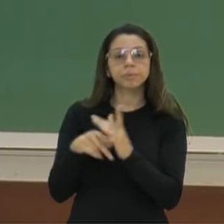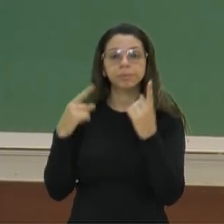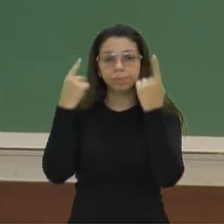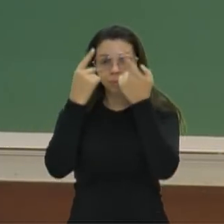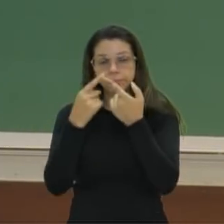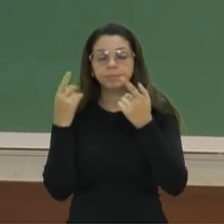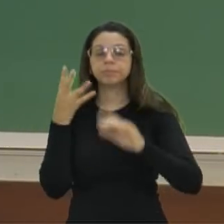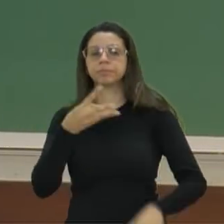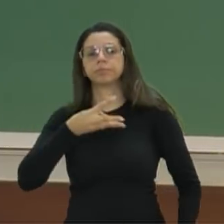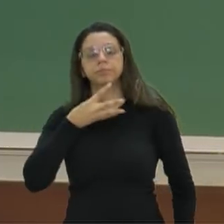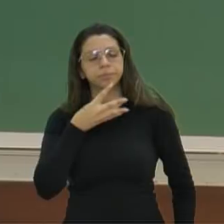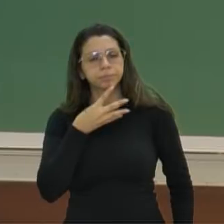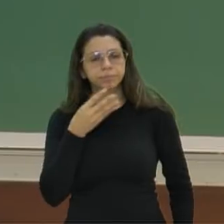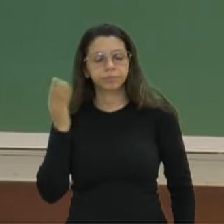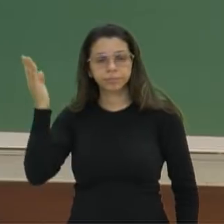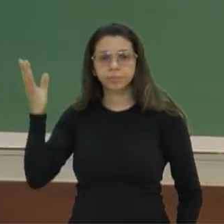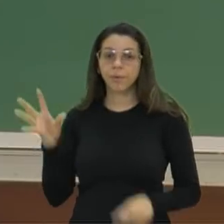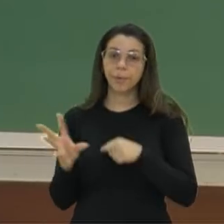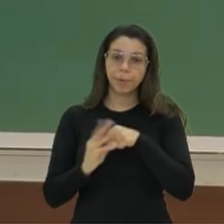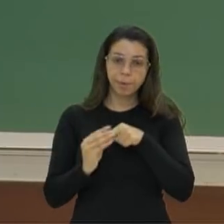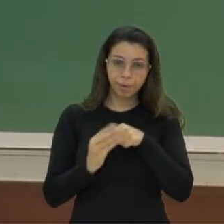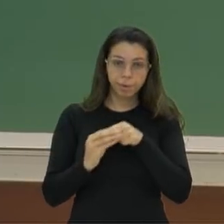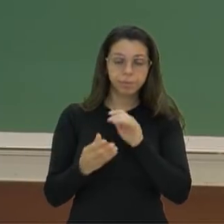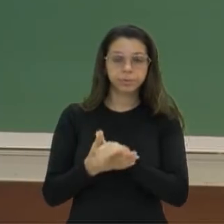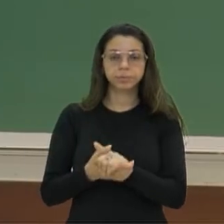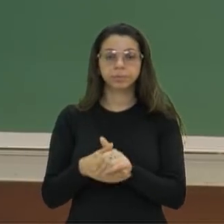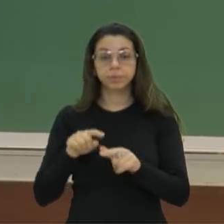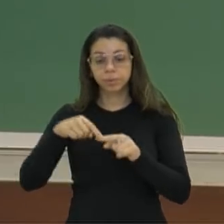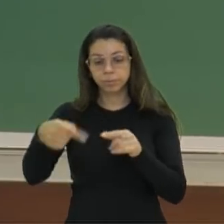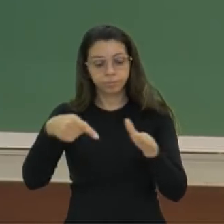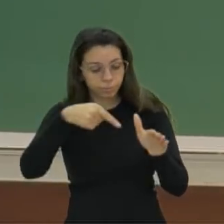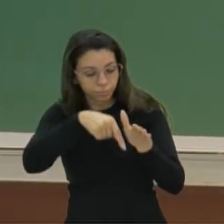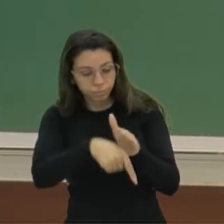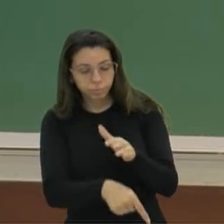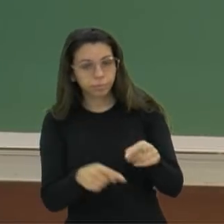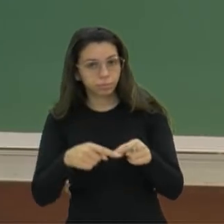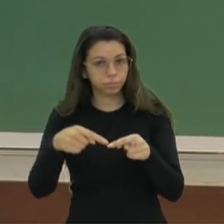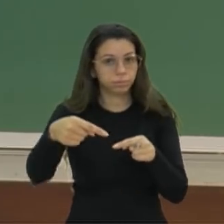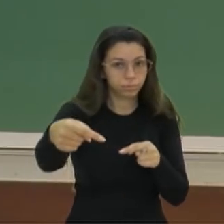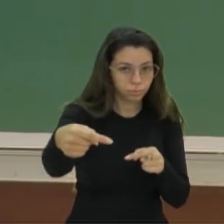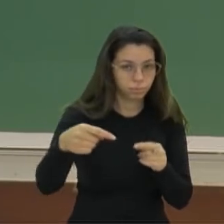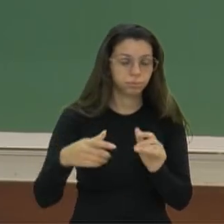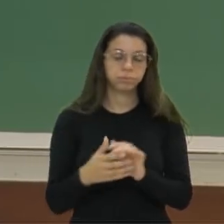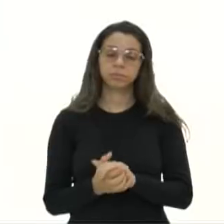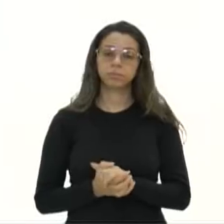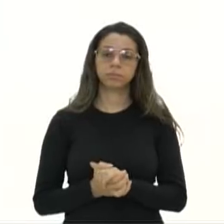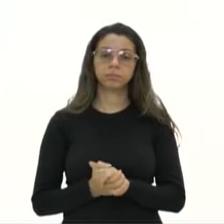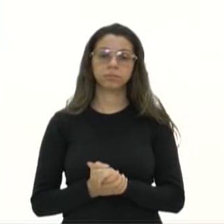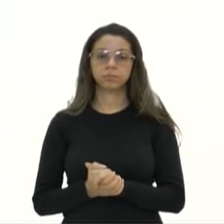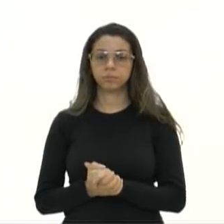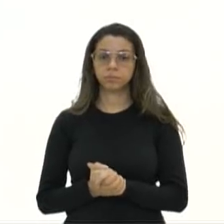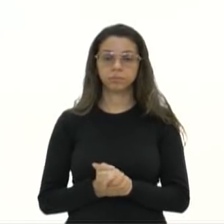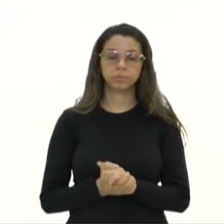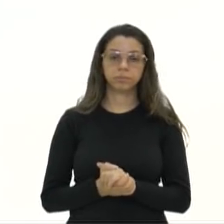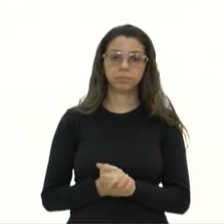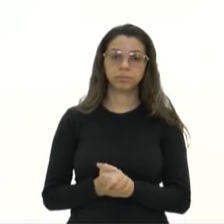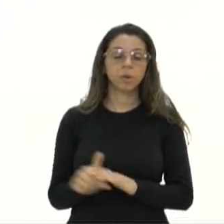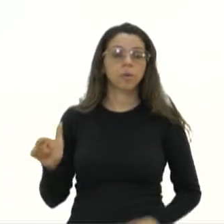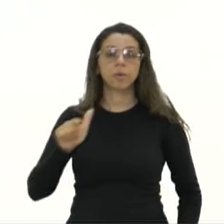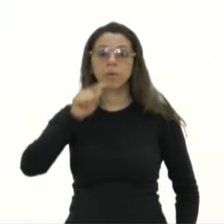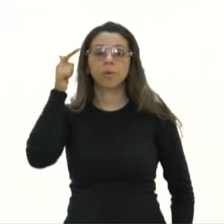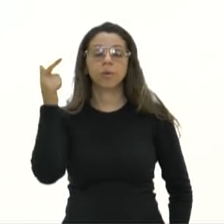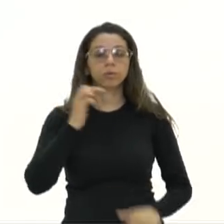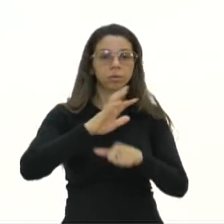gente ter um conhecimento, a gente vai se aprofundar mais para frente. Então, outros distúrbios associados à